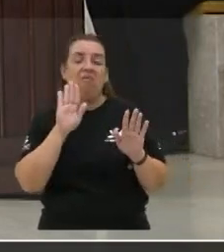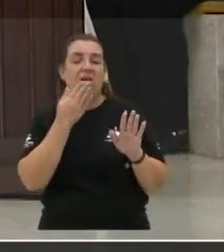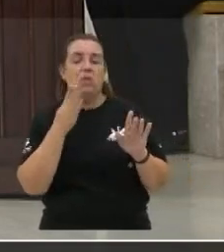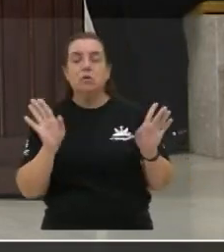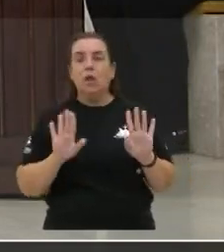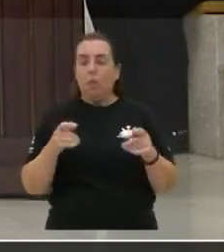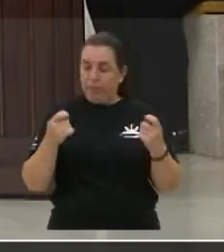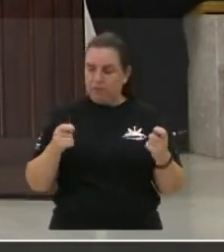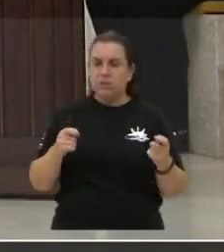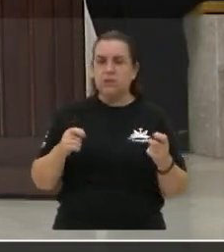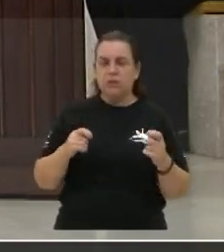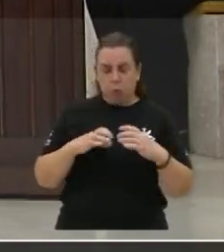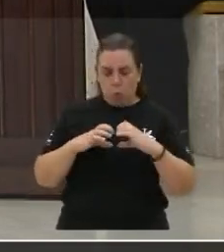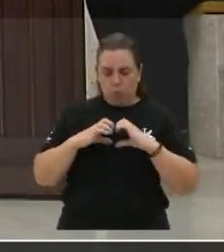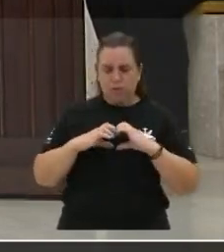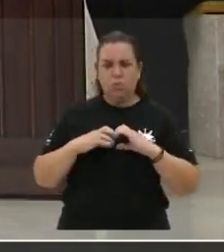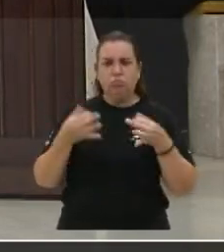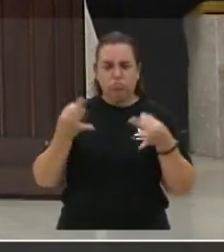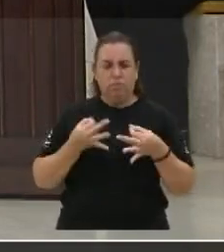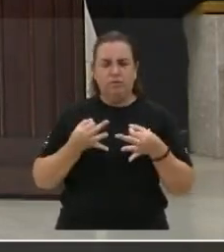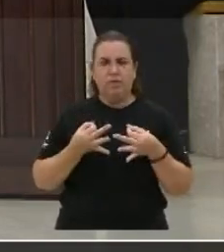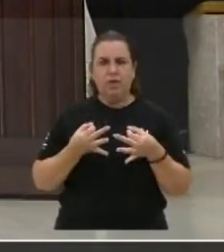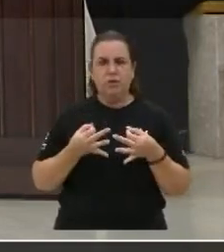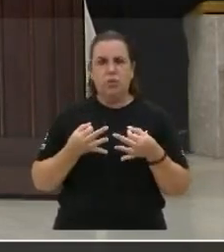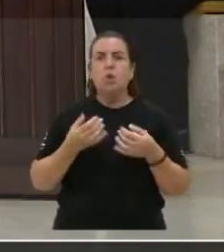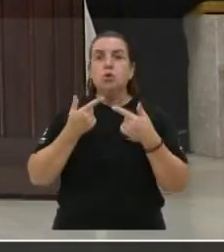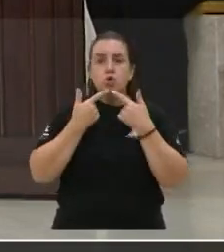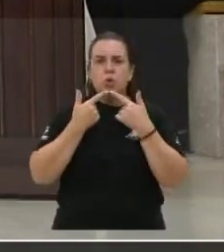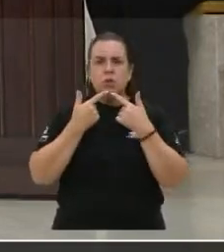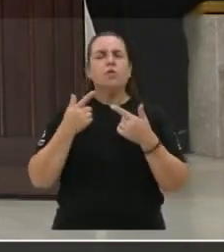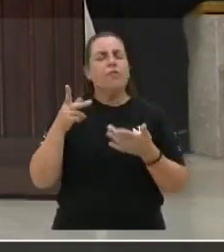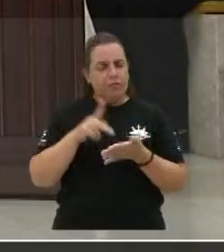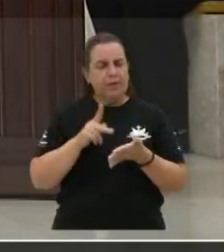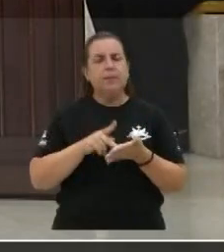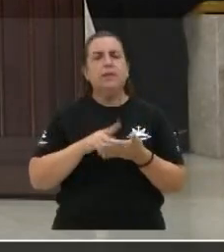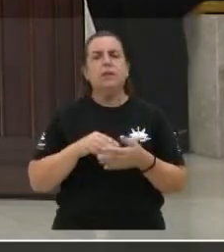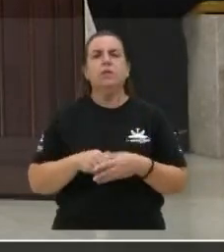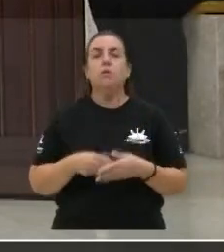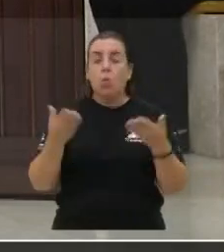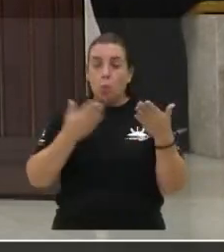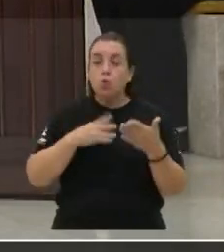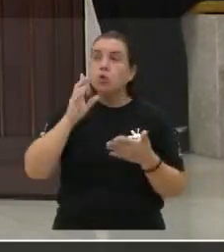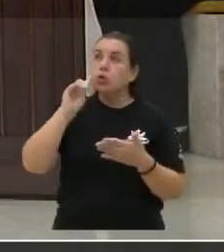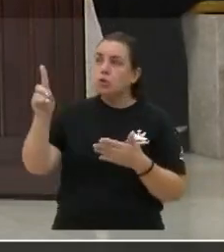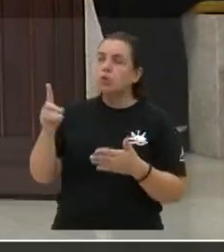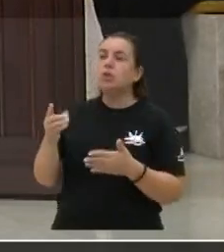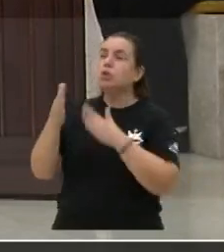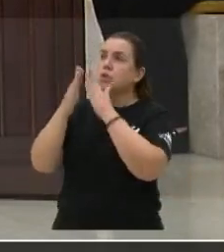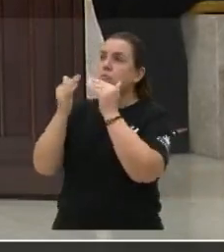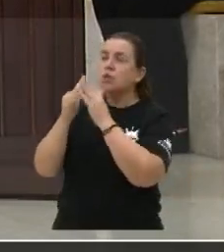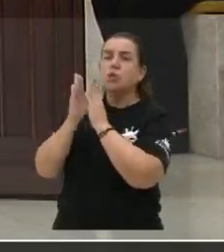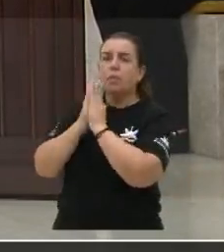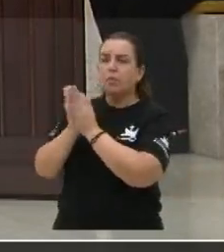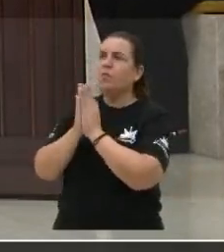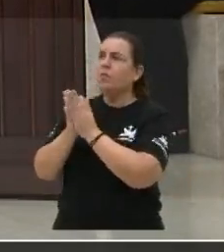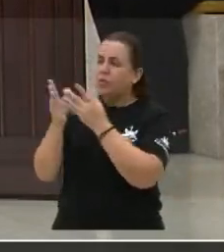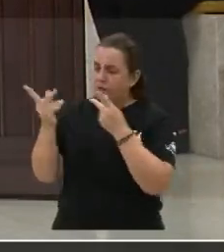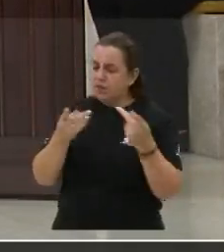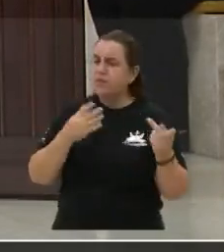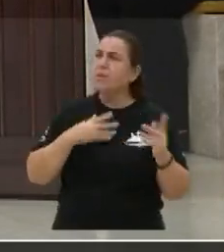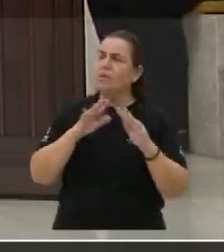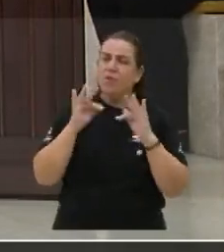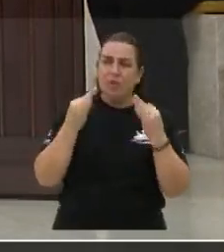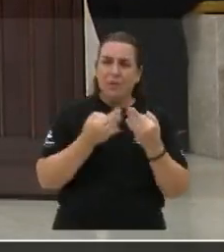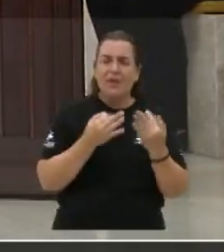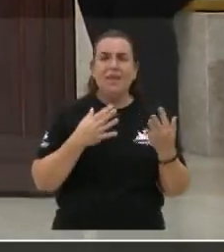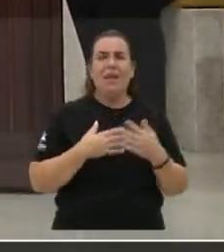de coração. Então hoje é o dia de pedir Nossa Senhora, visite por amor de Deus minha família que está